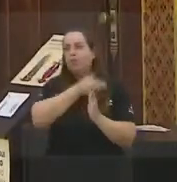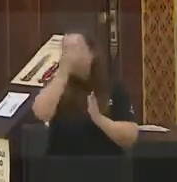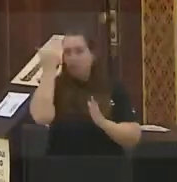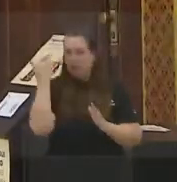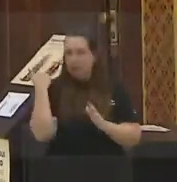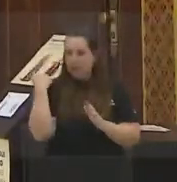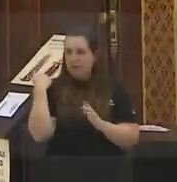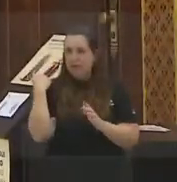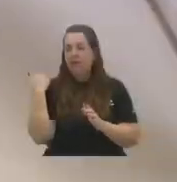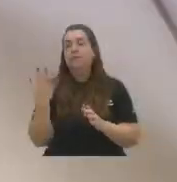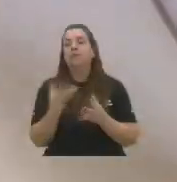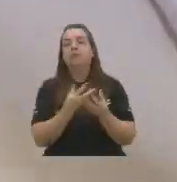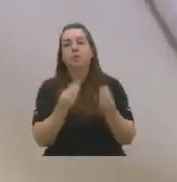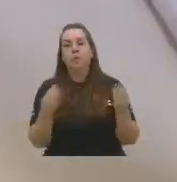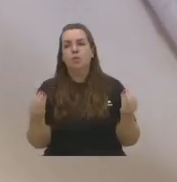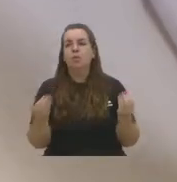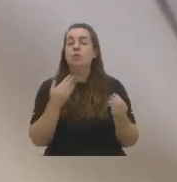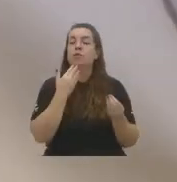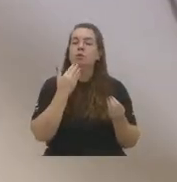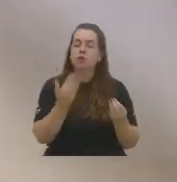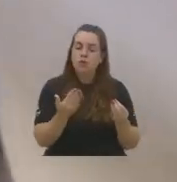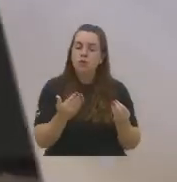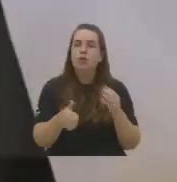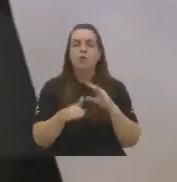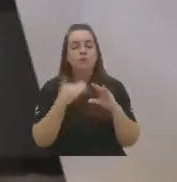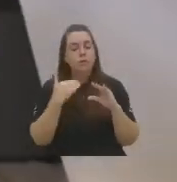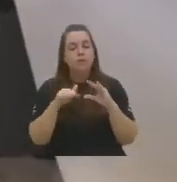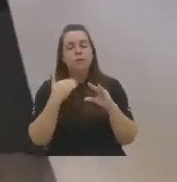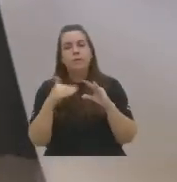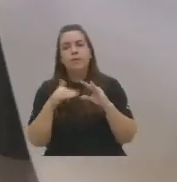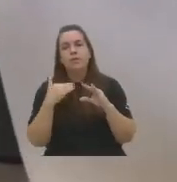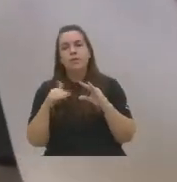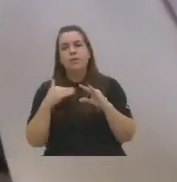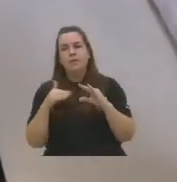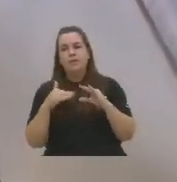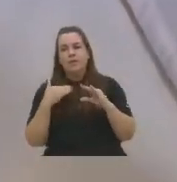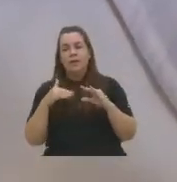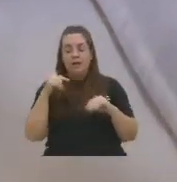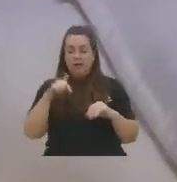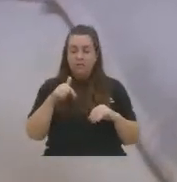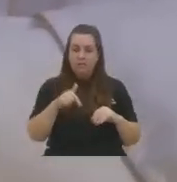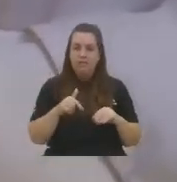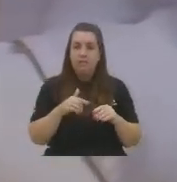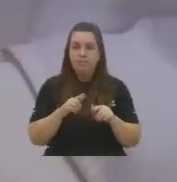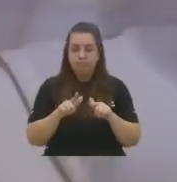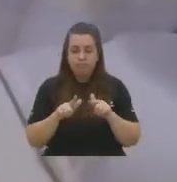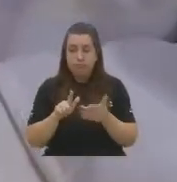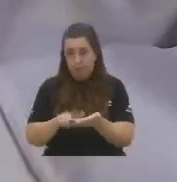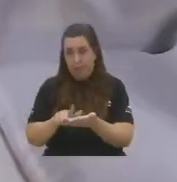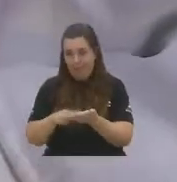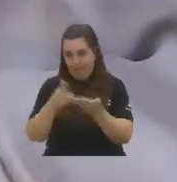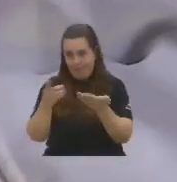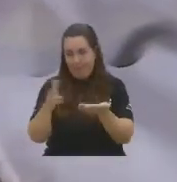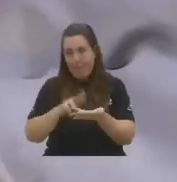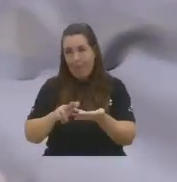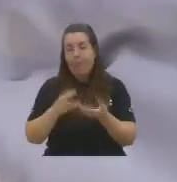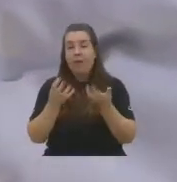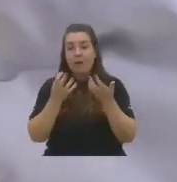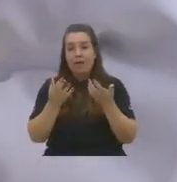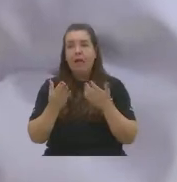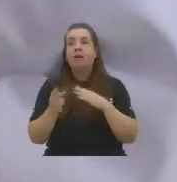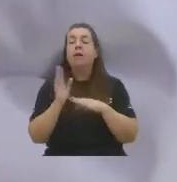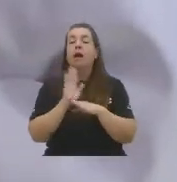gente, são muitas pessoas, são muitos os fiéis que desejam o auxílio de Nossa